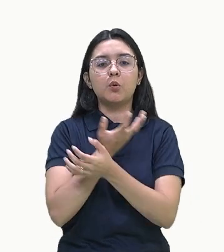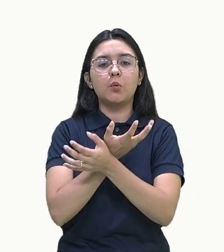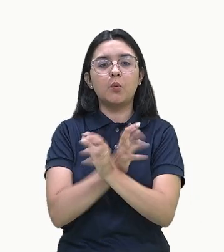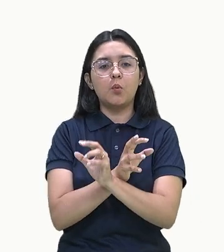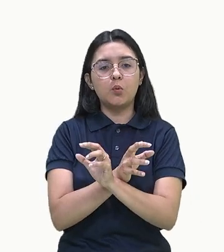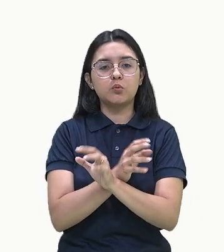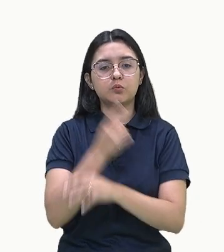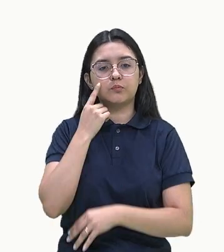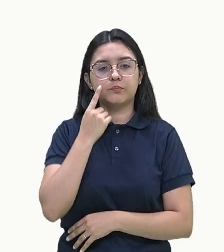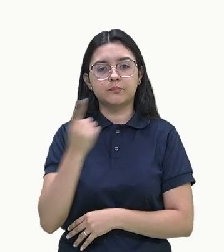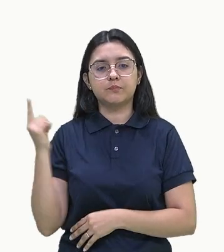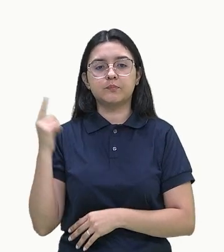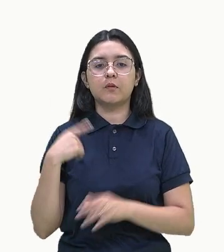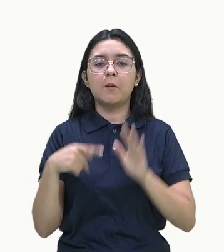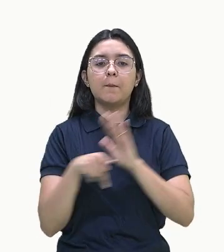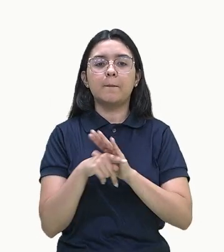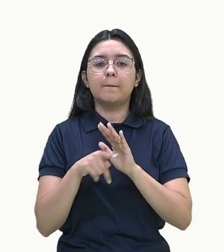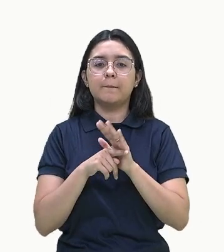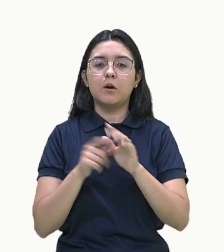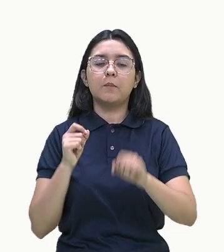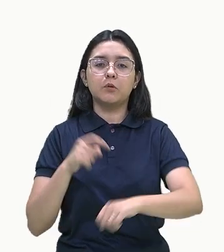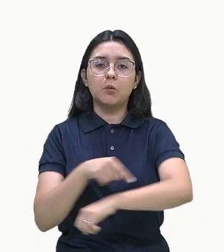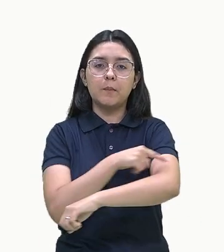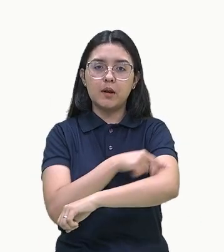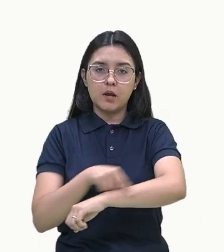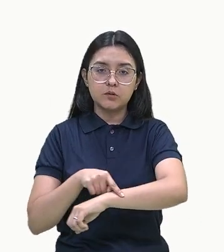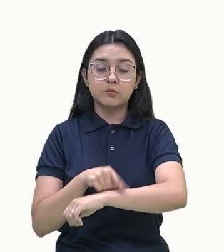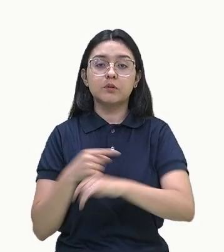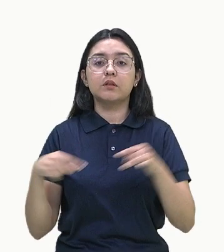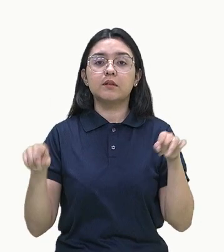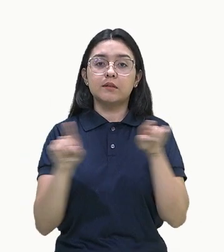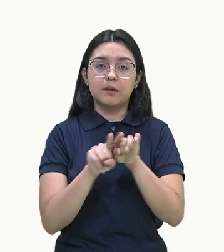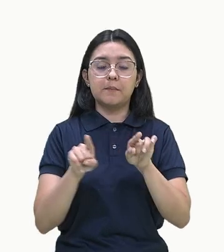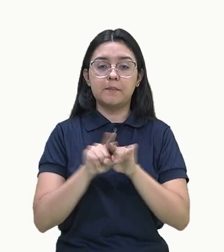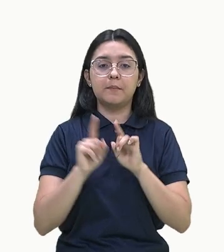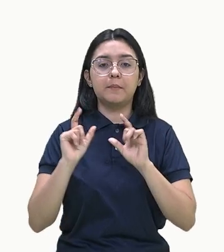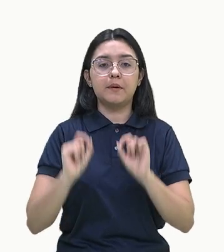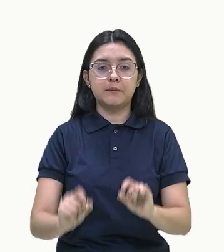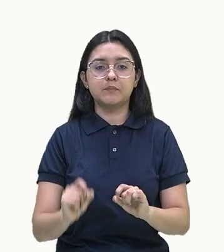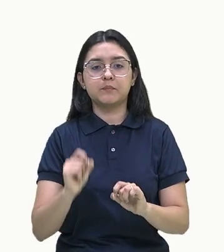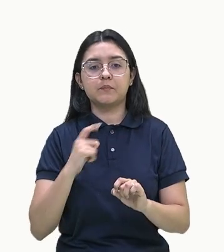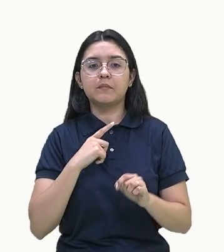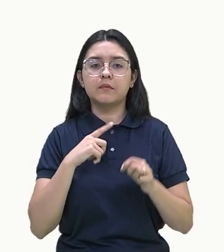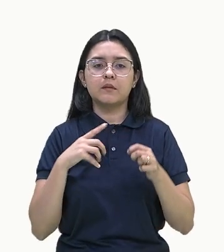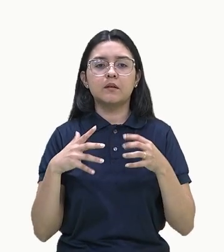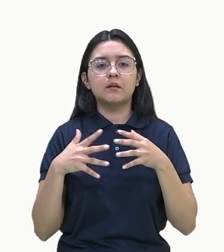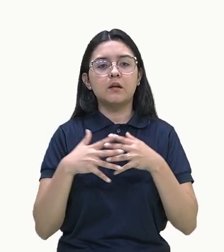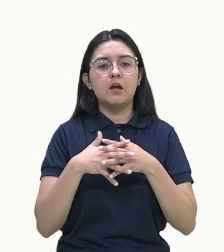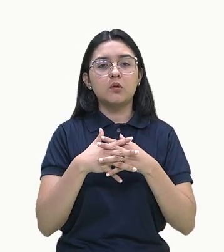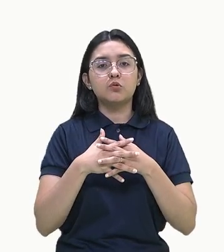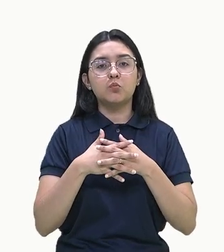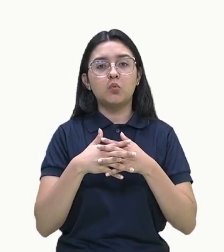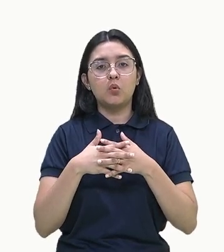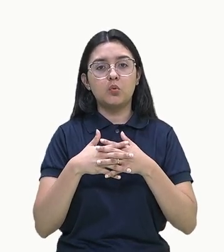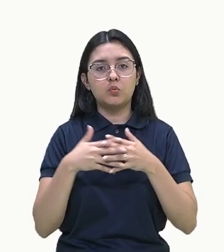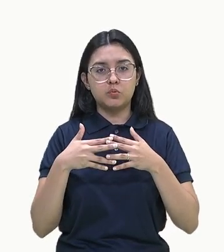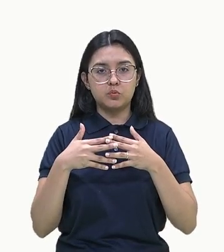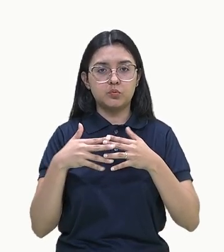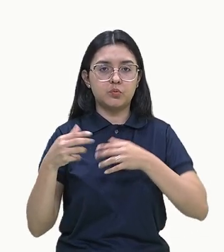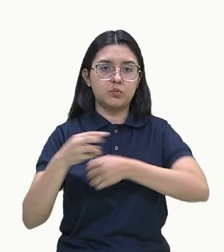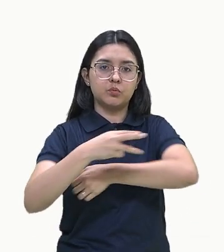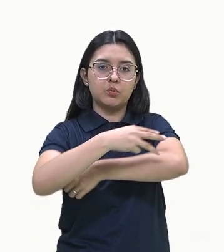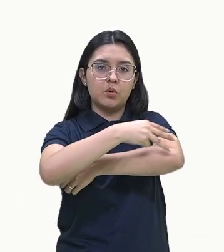de ossos, por exemplo, do braço e antebraço, juntamente com esses feixes musculares, né, as